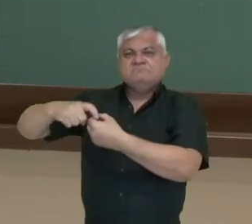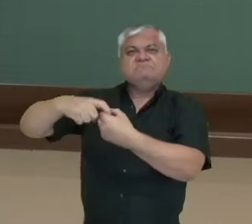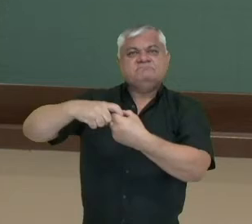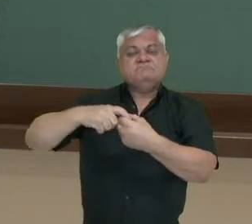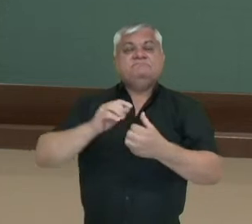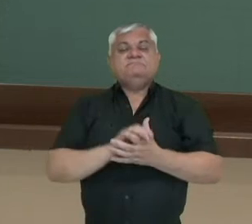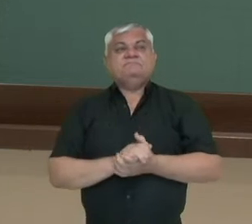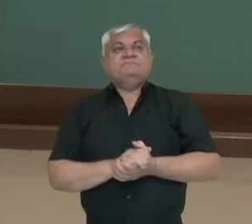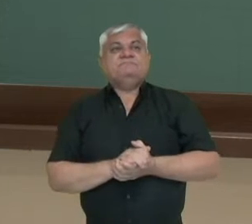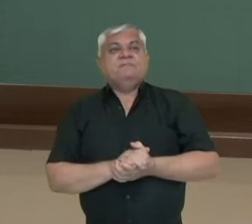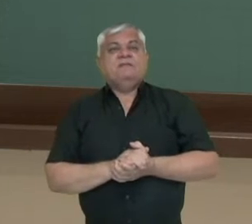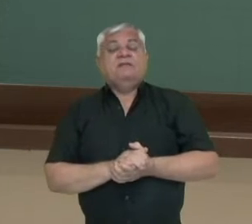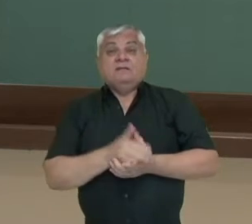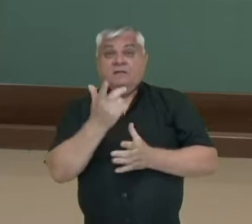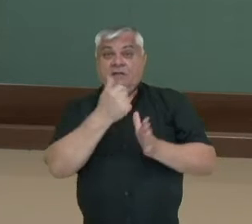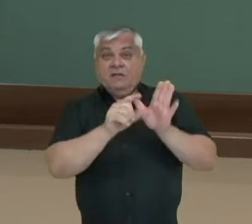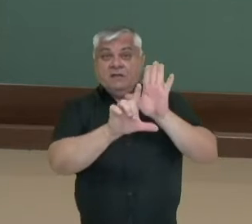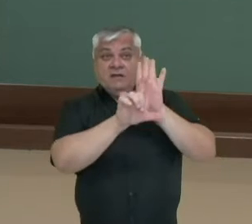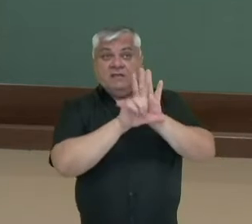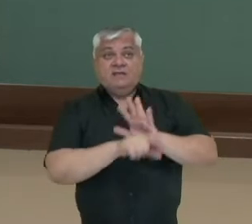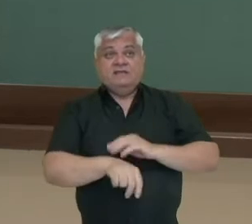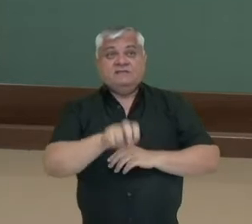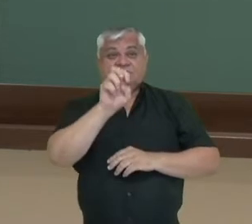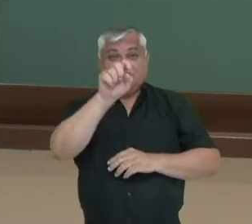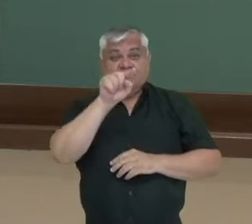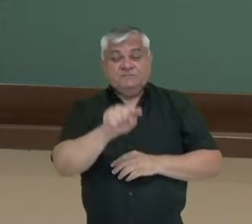A promulgação da Lei de